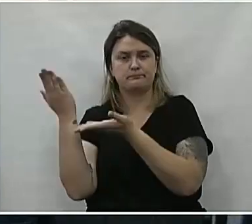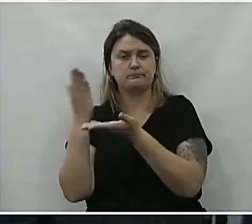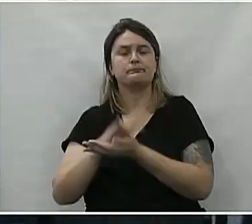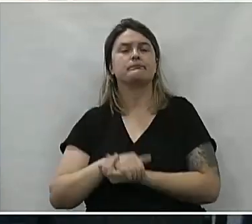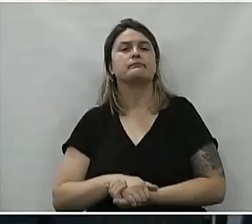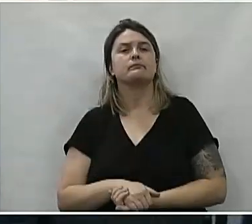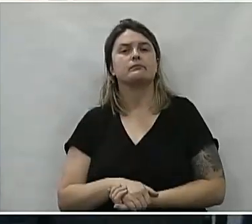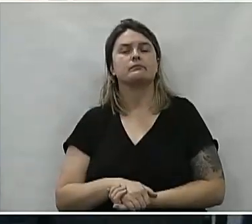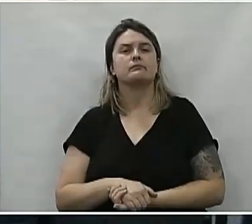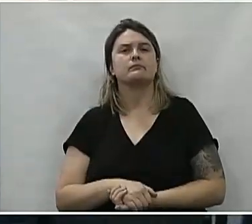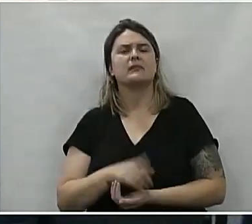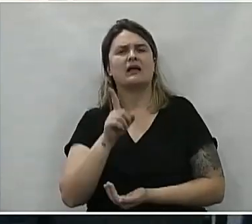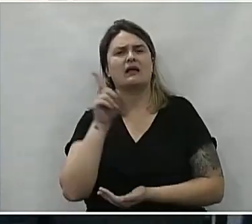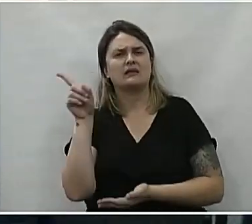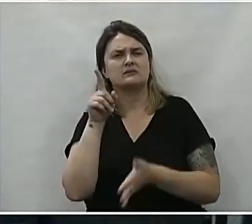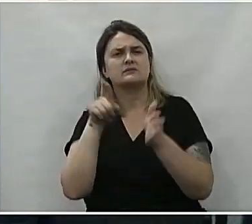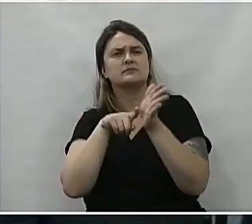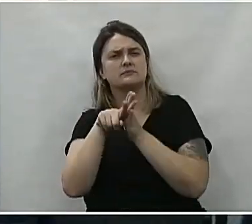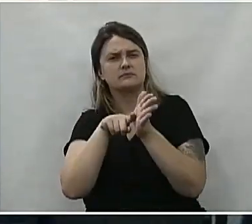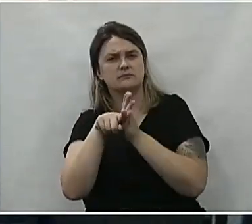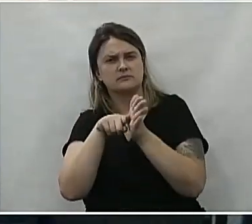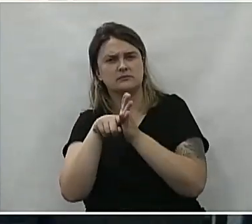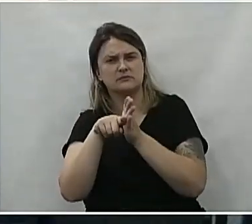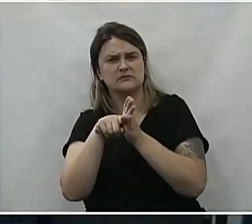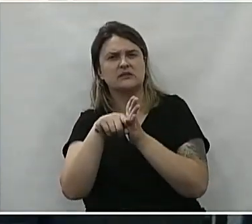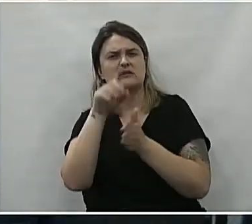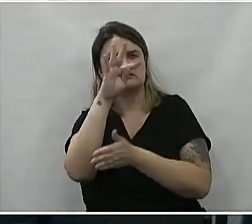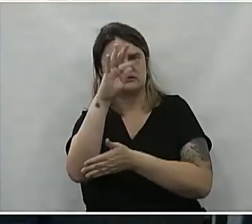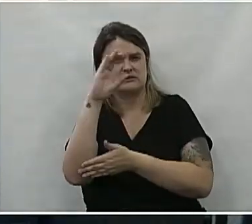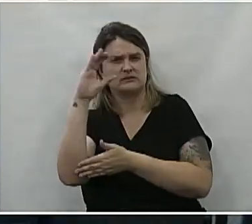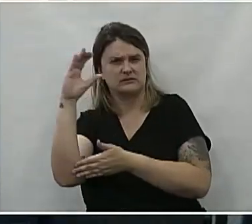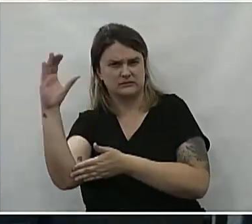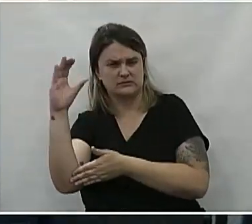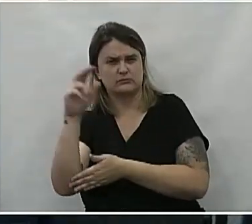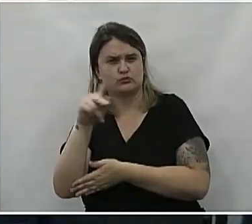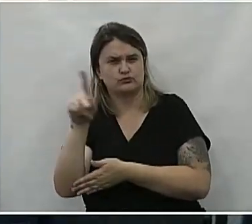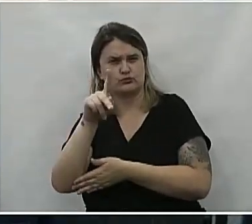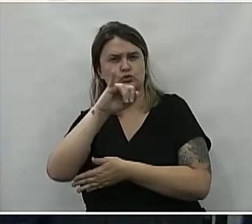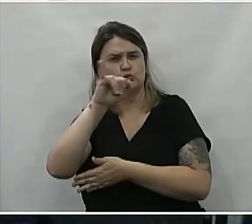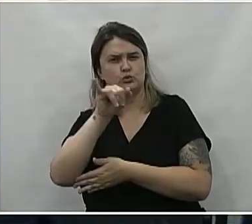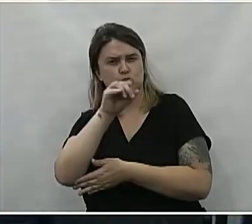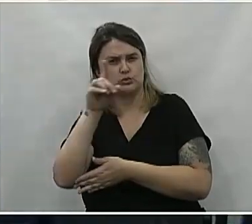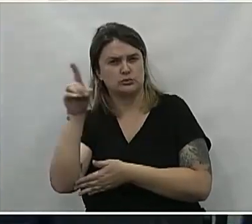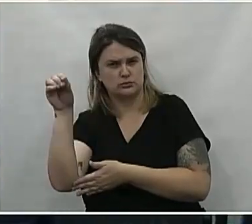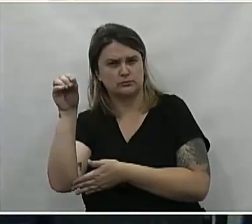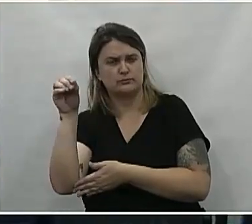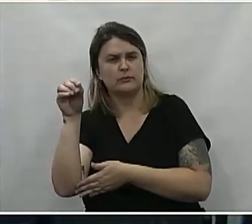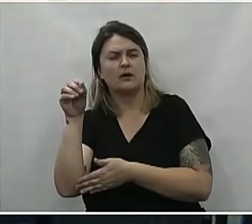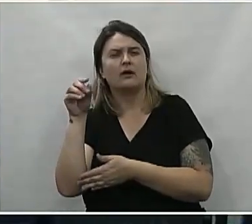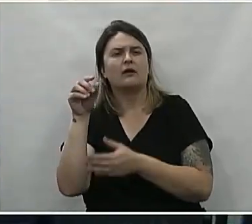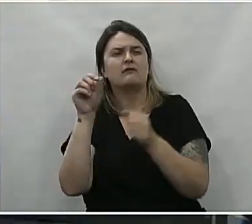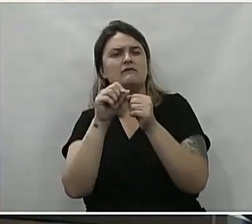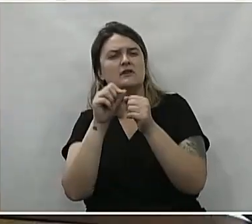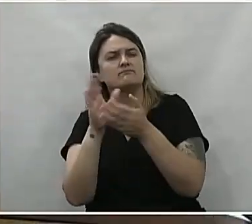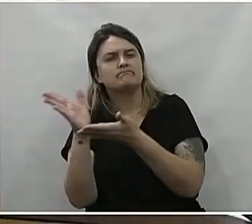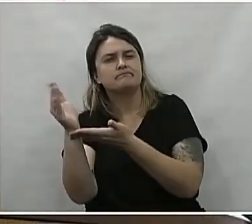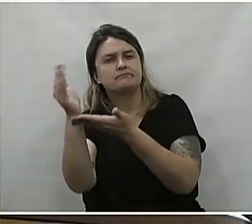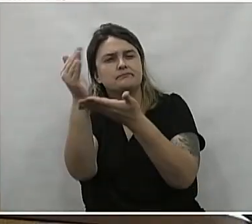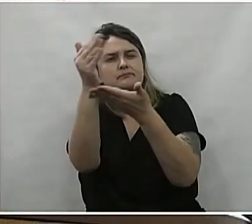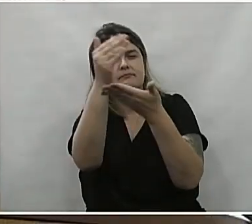Onde Este trabalho De conclusão De curso Do professor João Arisson Sachinsky Que faz uma análise